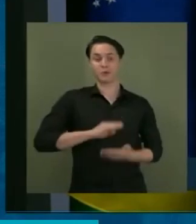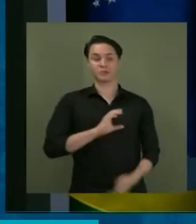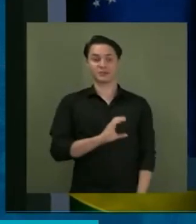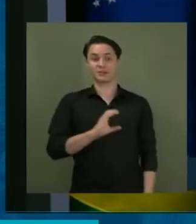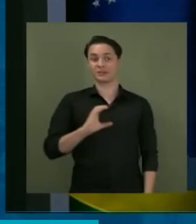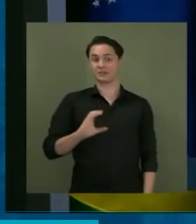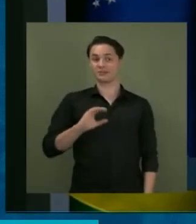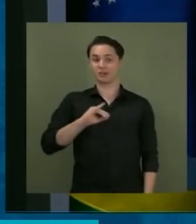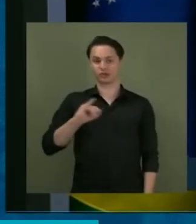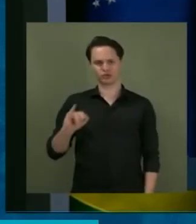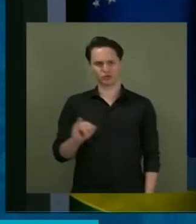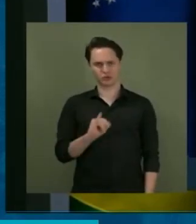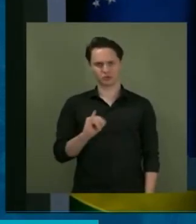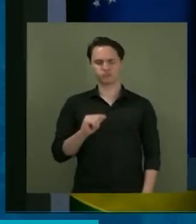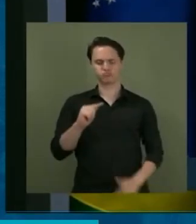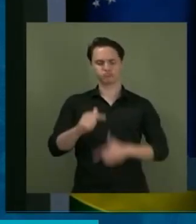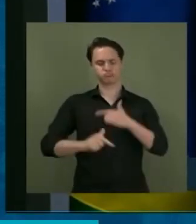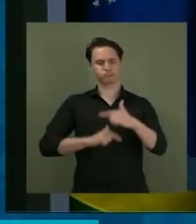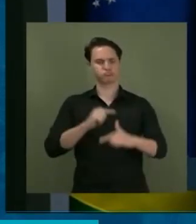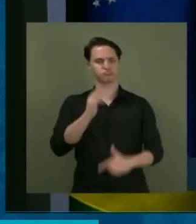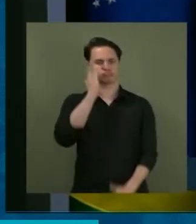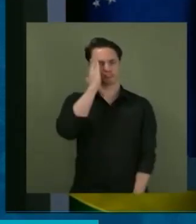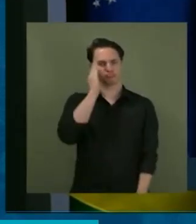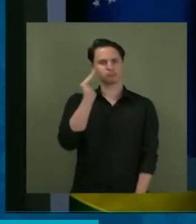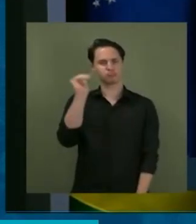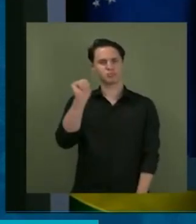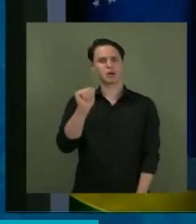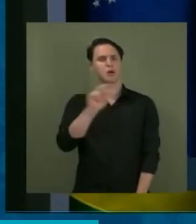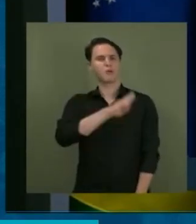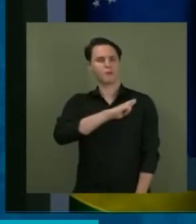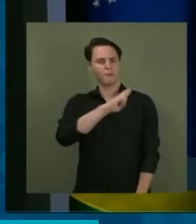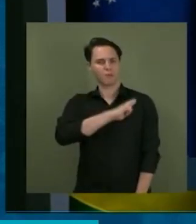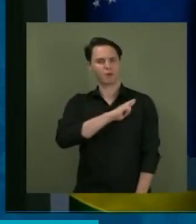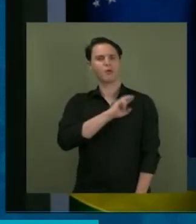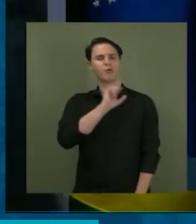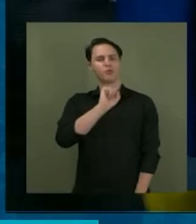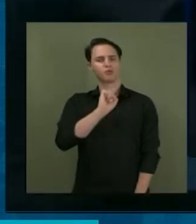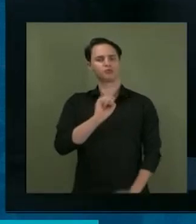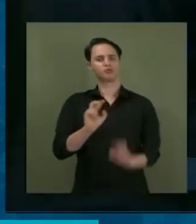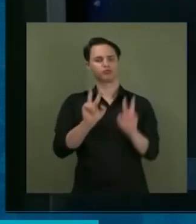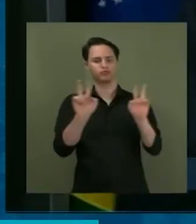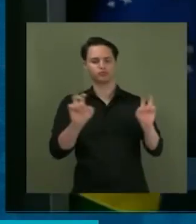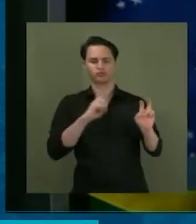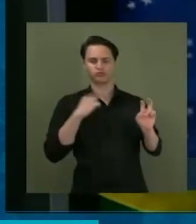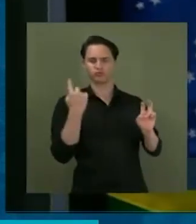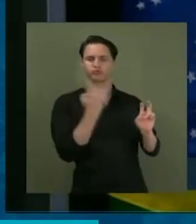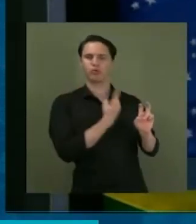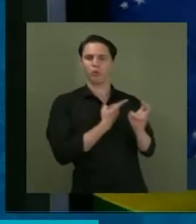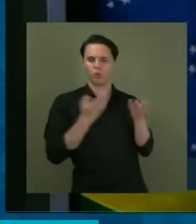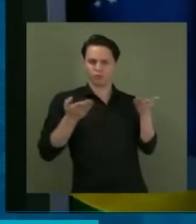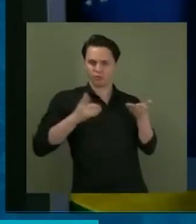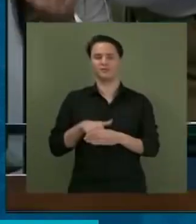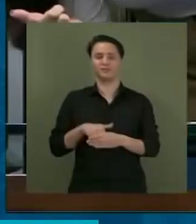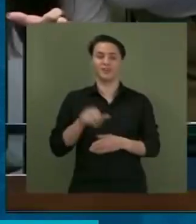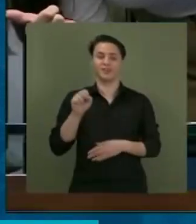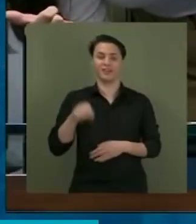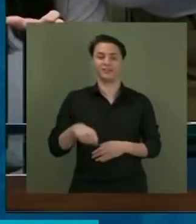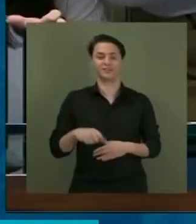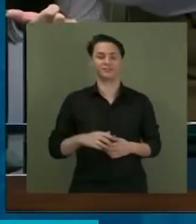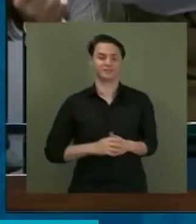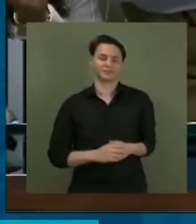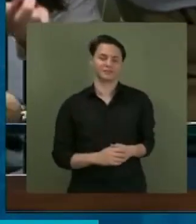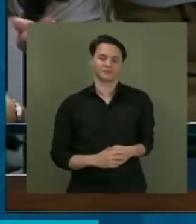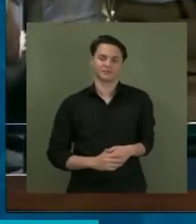cabeça entre os três poderes O que traz implicações desafiadoras por países e